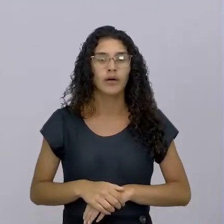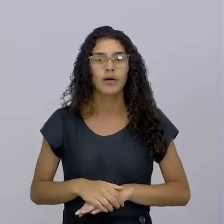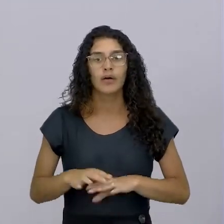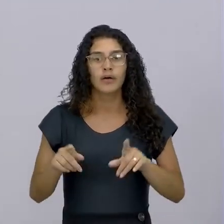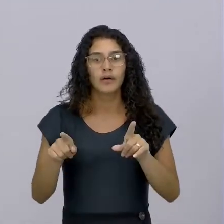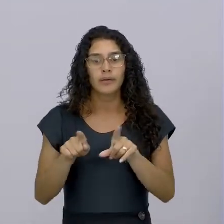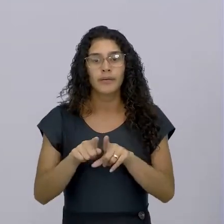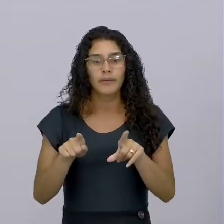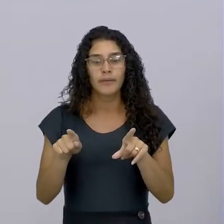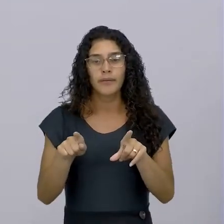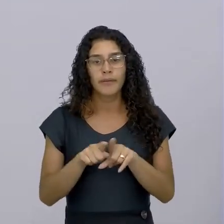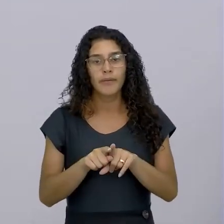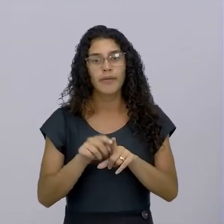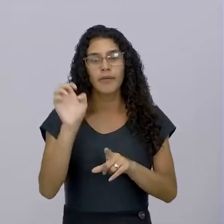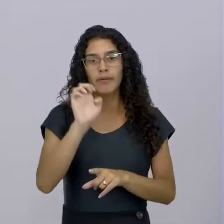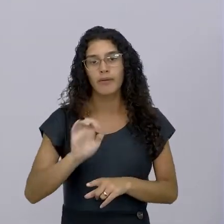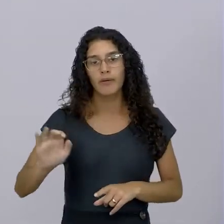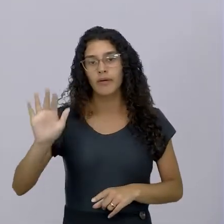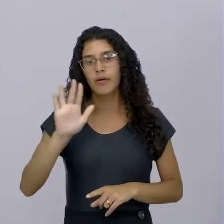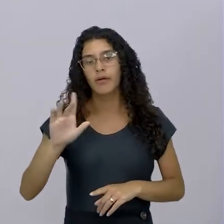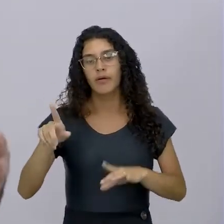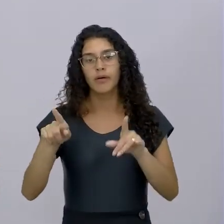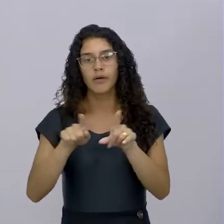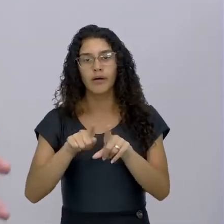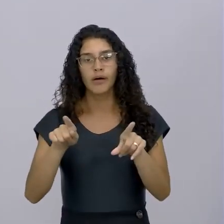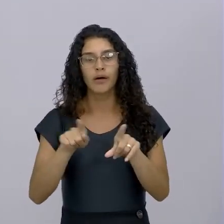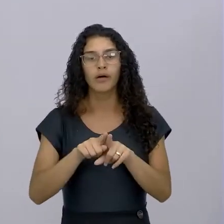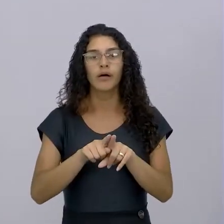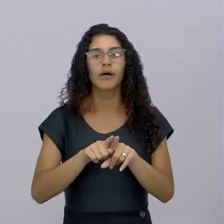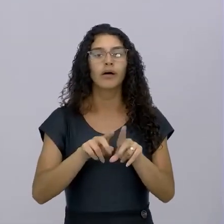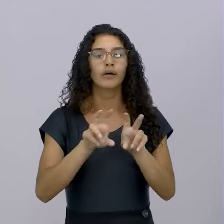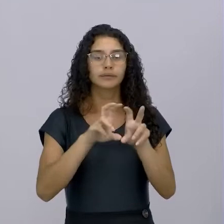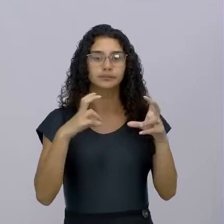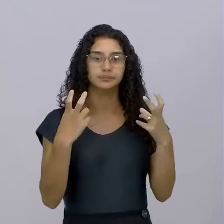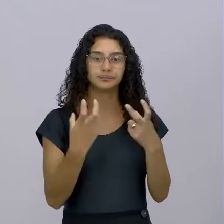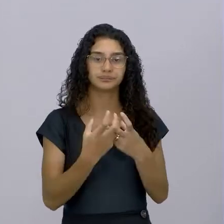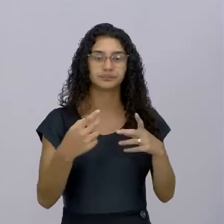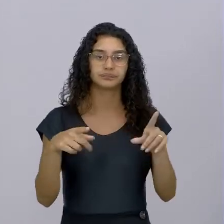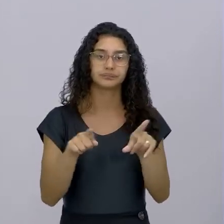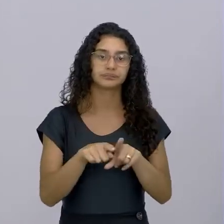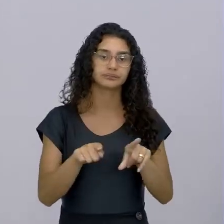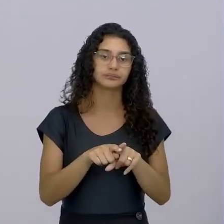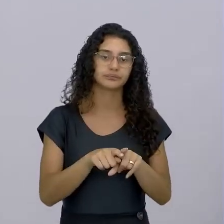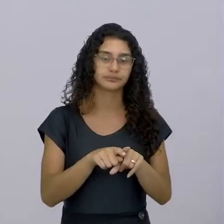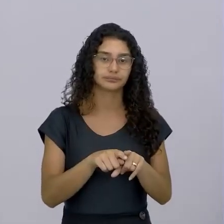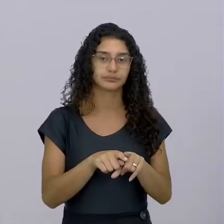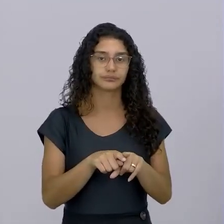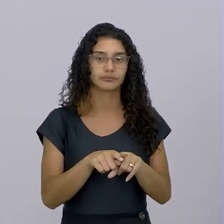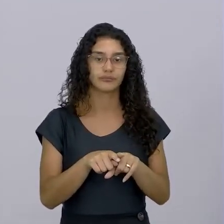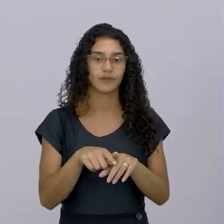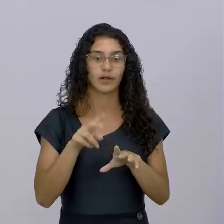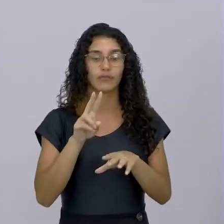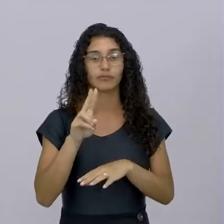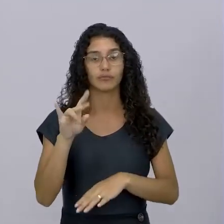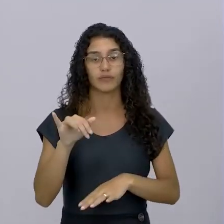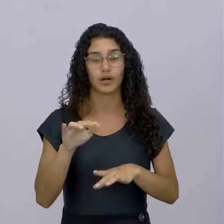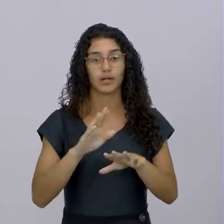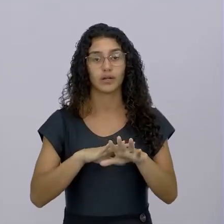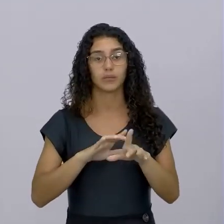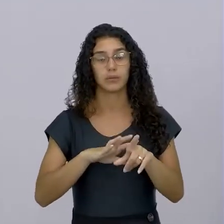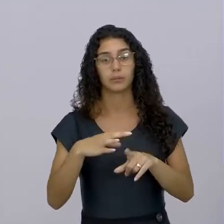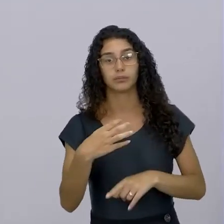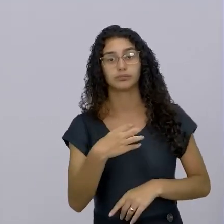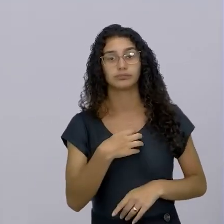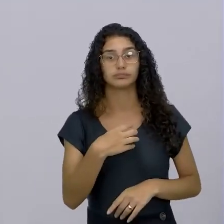caso dos estados, a Câmara, a Assembleia Legislativa, ela vai por